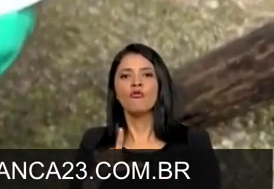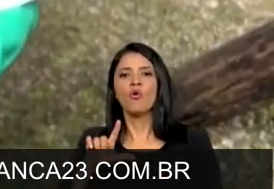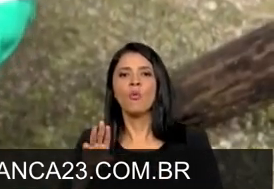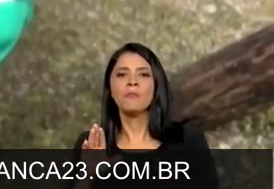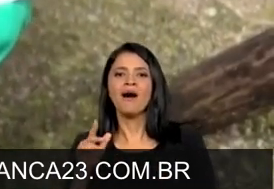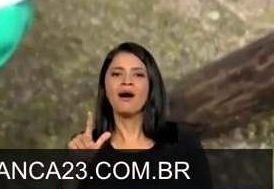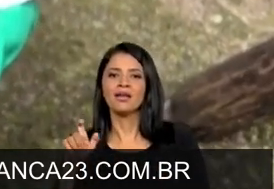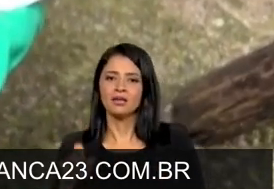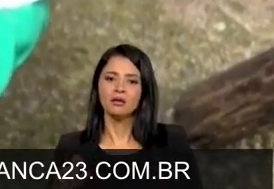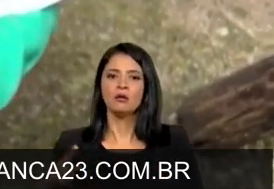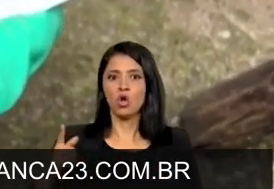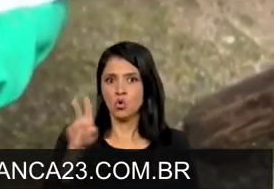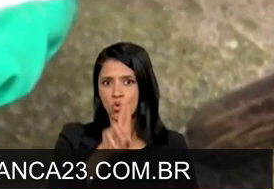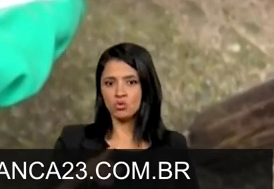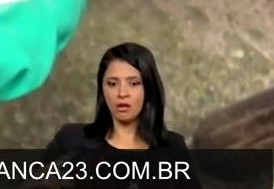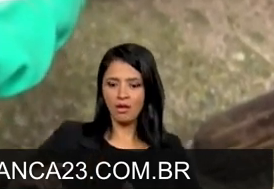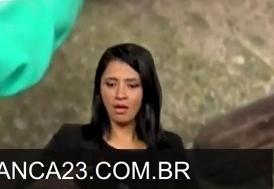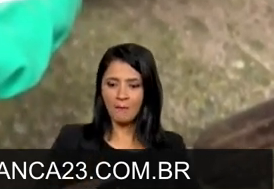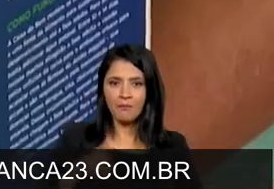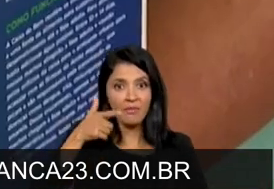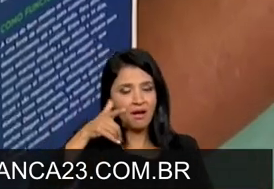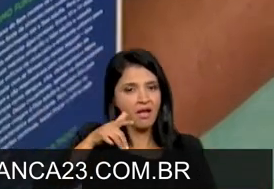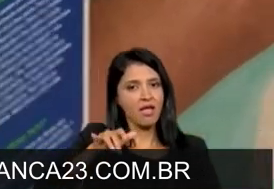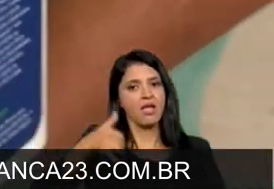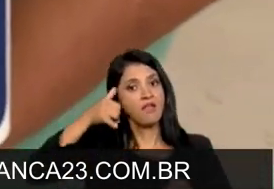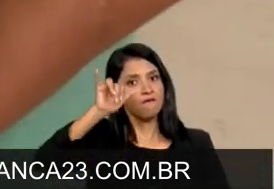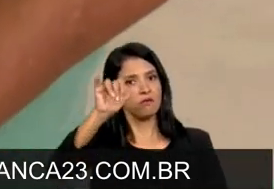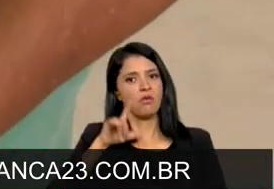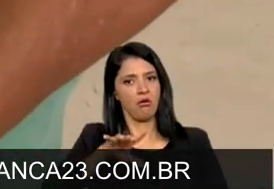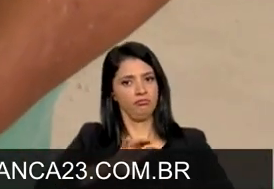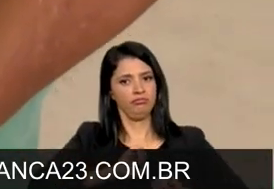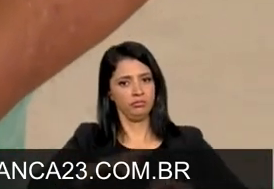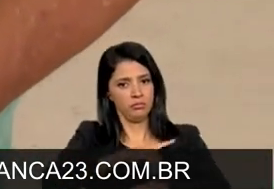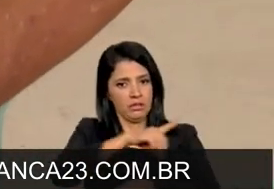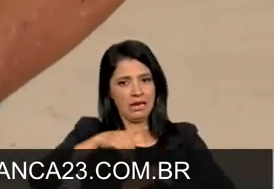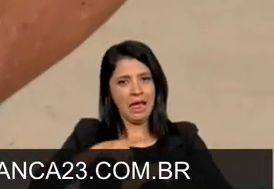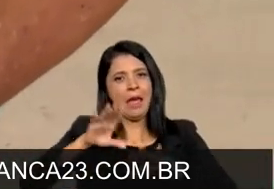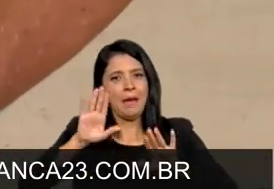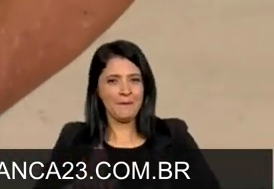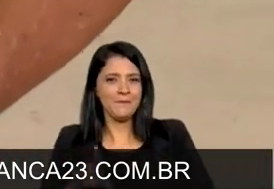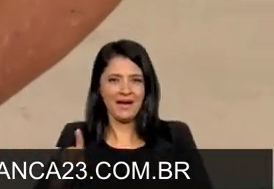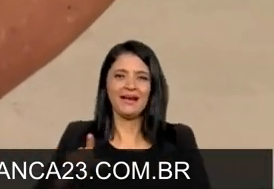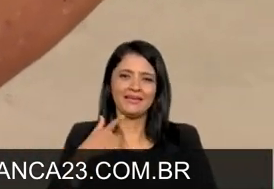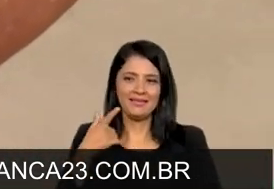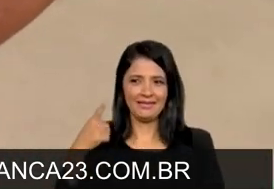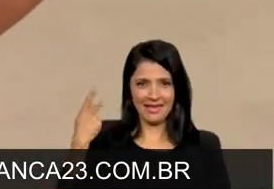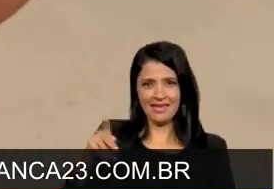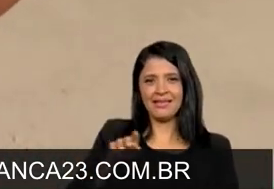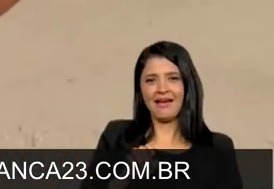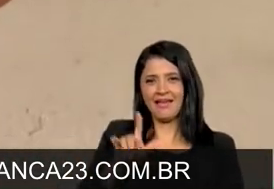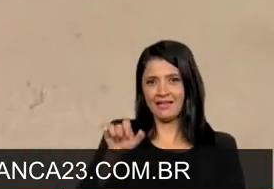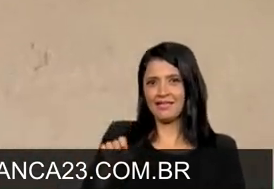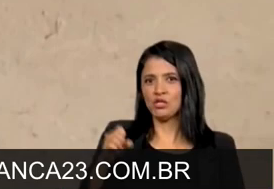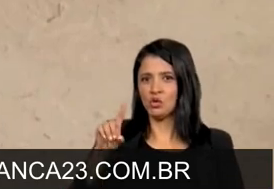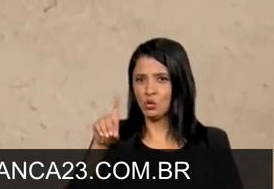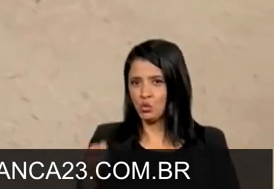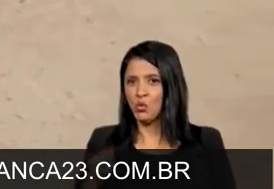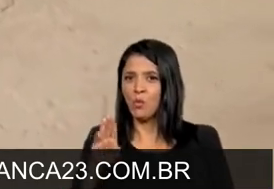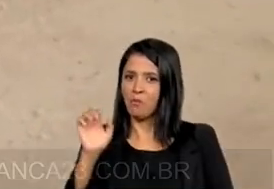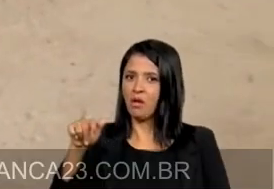uma bactéria para prevenir os casos. Ainda assim, o produto Aedes do Bem tem autorização